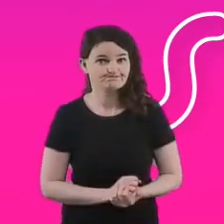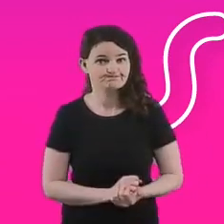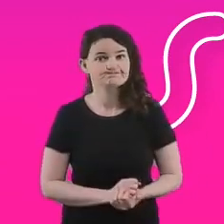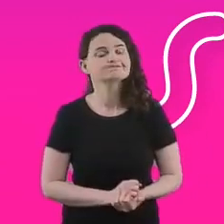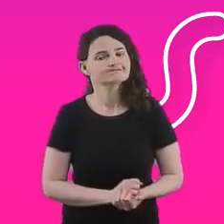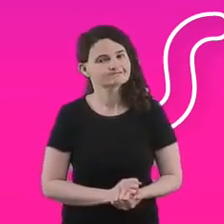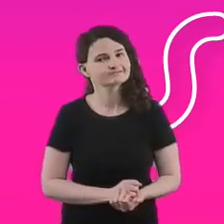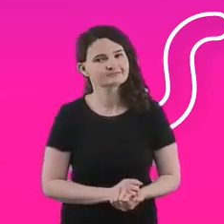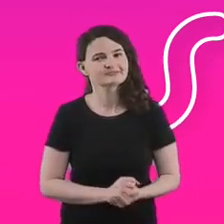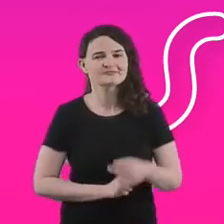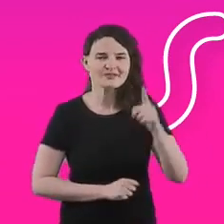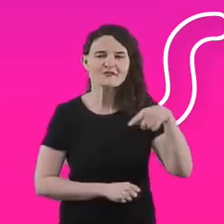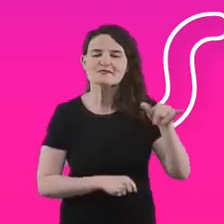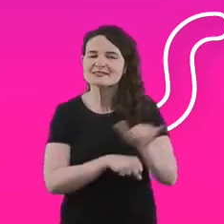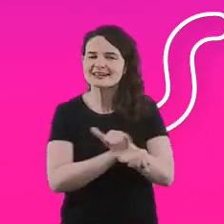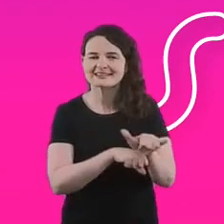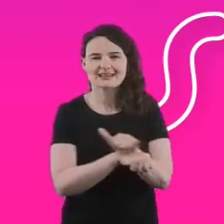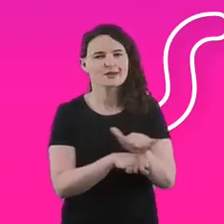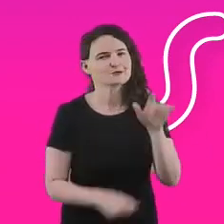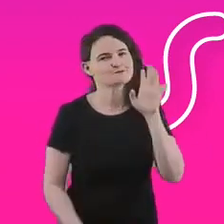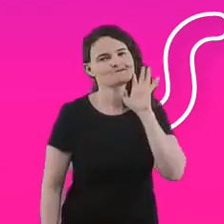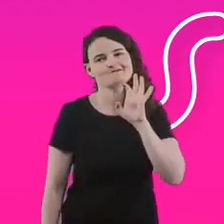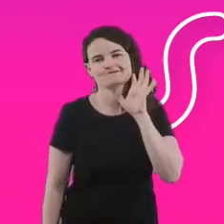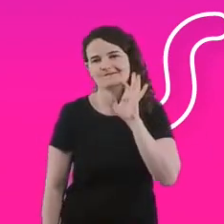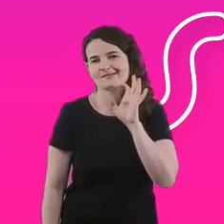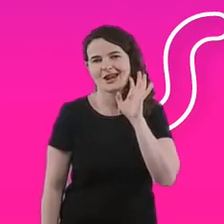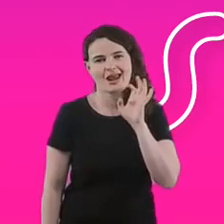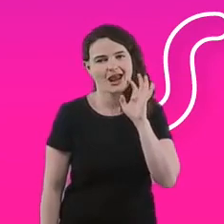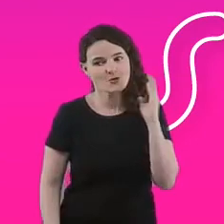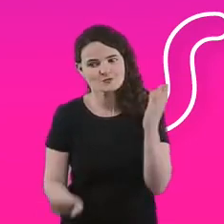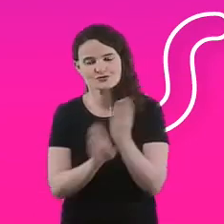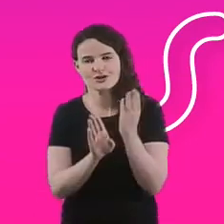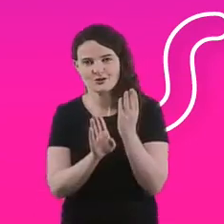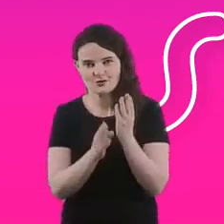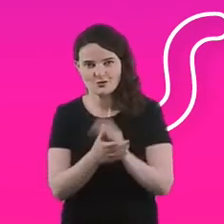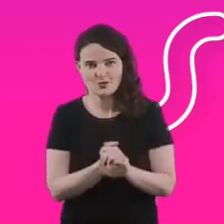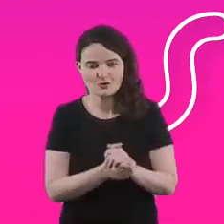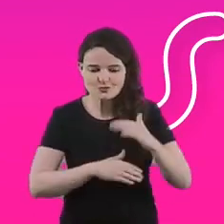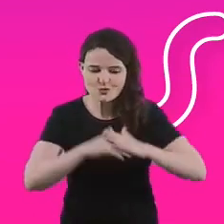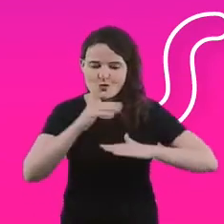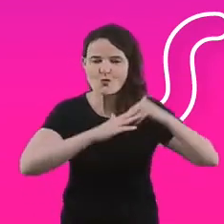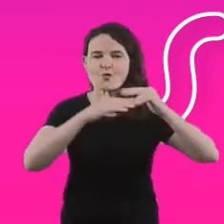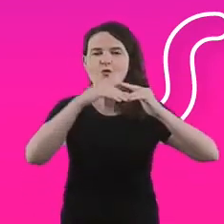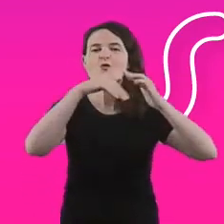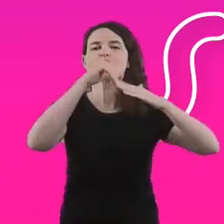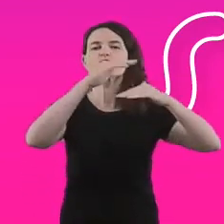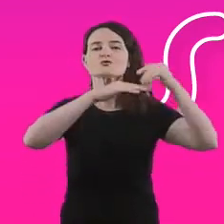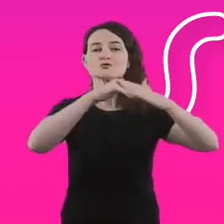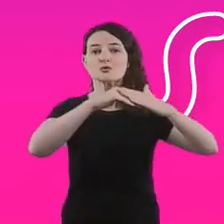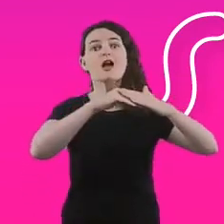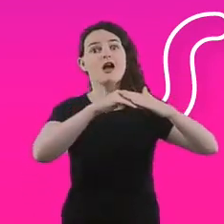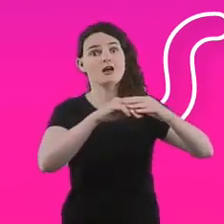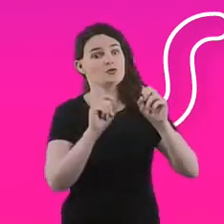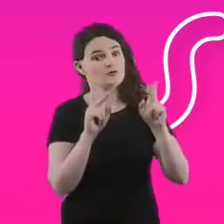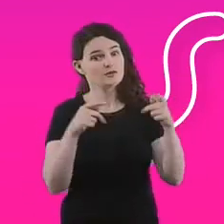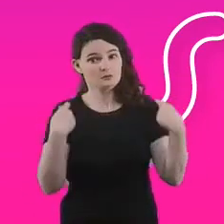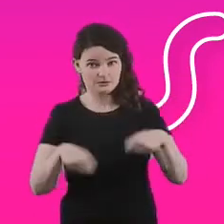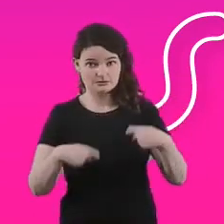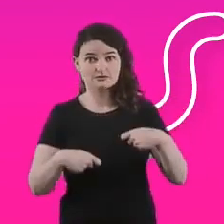instrumento que foi muito rico para a gente criar esse primeiro diagnóstico. Construído o diagnóstico, né, chega o momento da gente delimitar o problema.